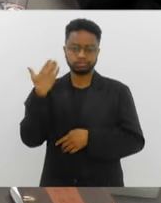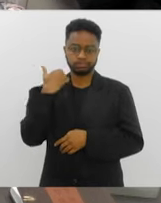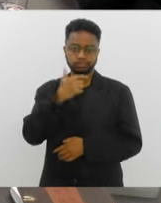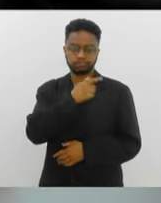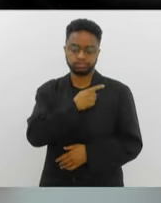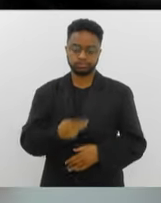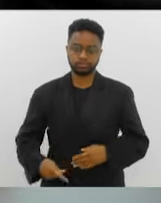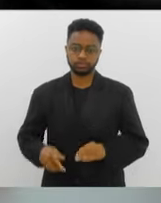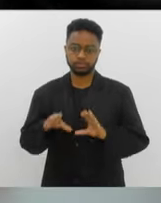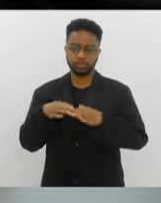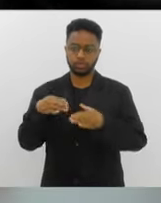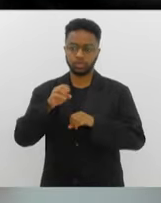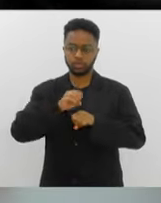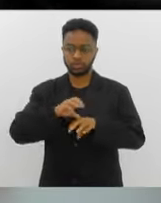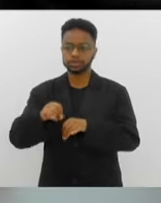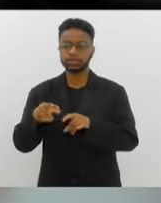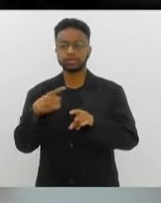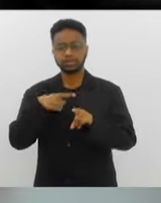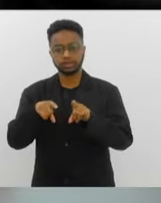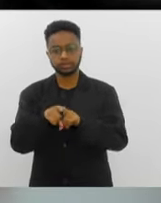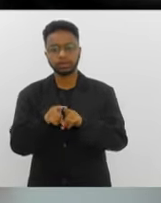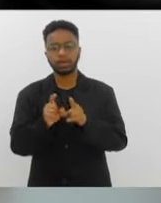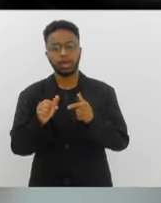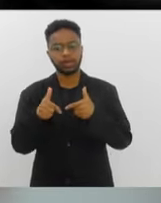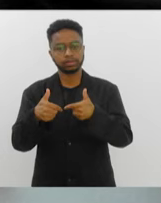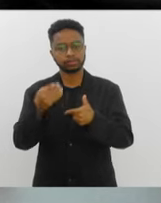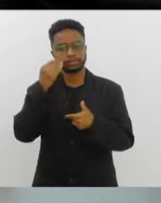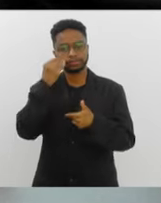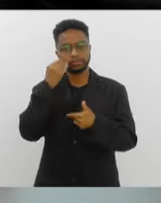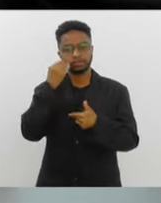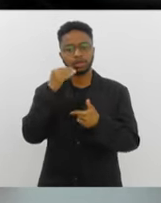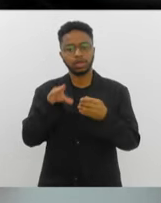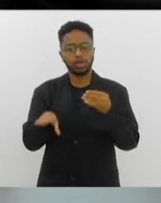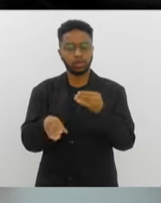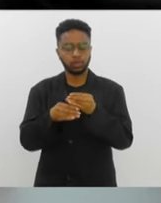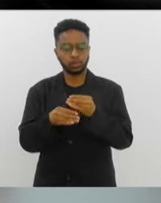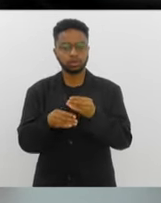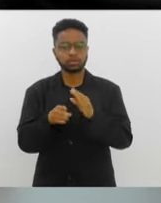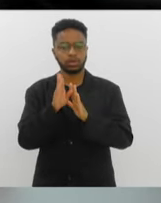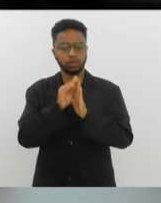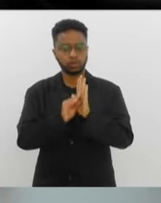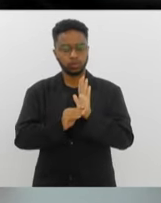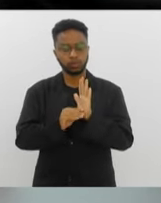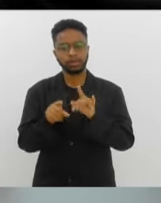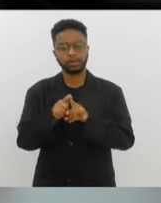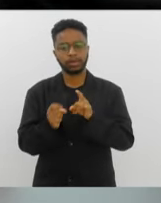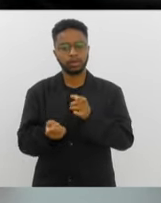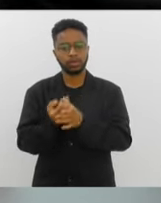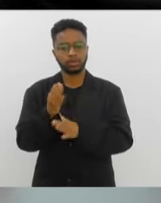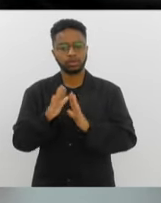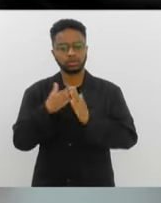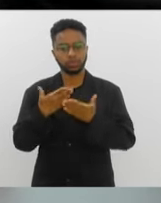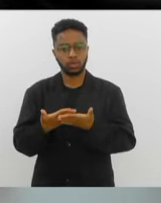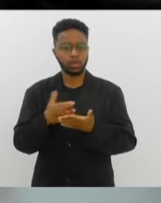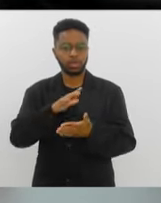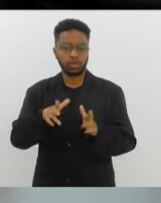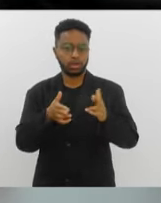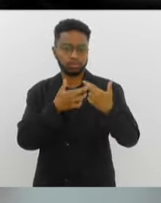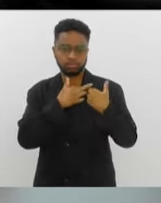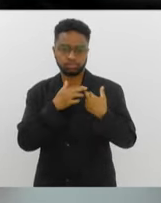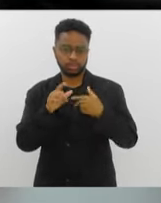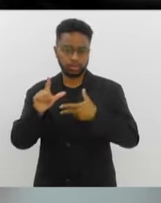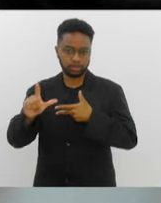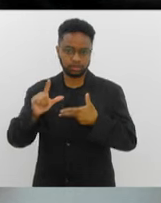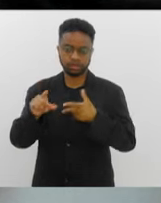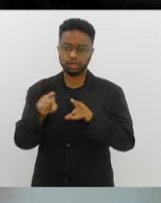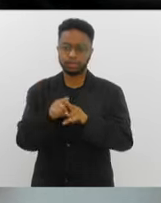se deparava com essas iniciativas de inclusão, de criação de unidade escolar, que invade competência. Muitas vezes tem um